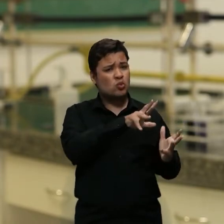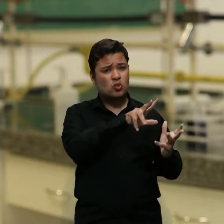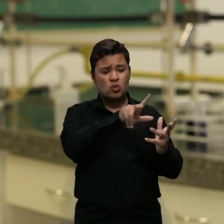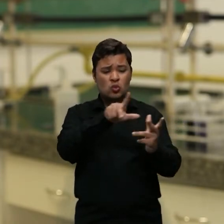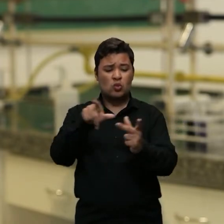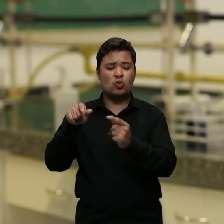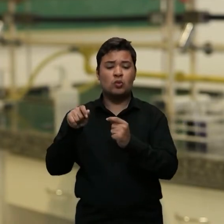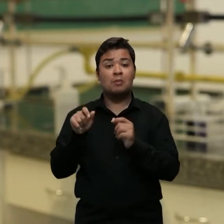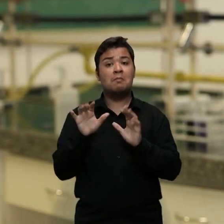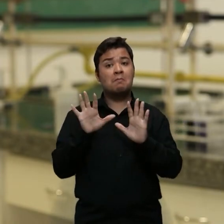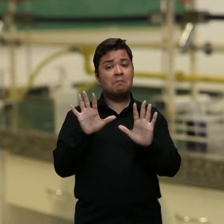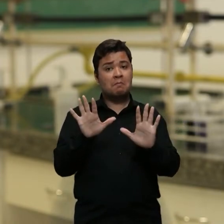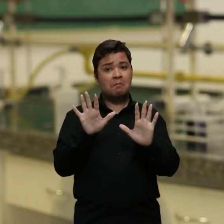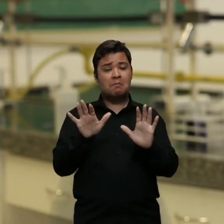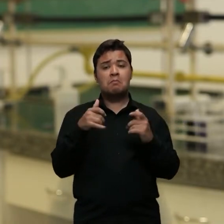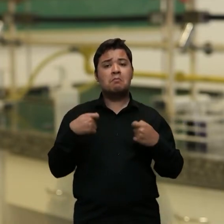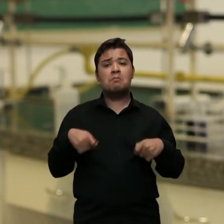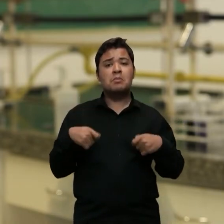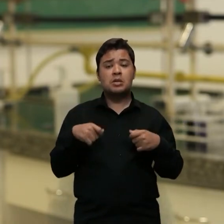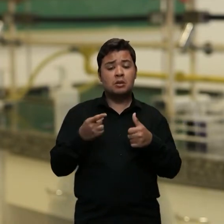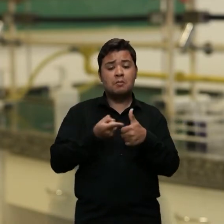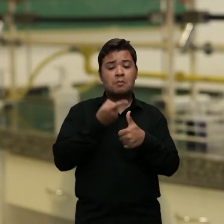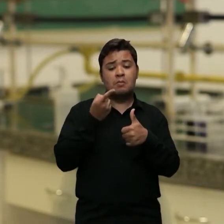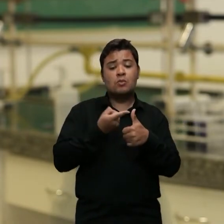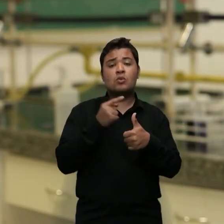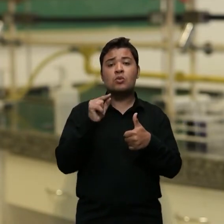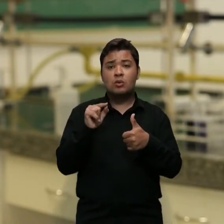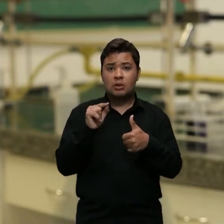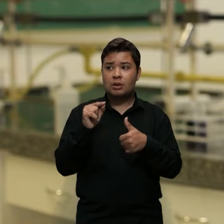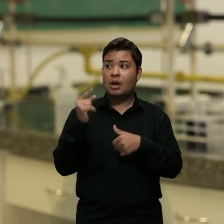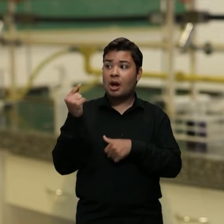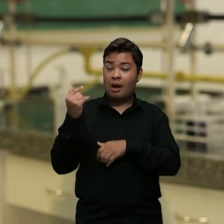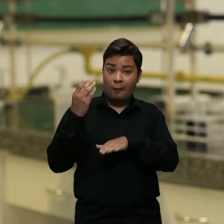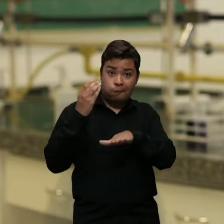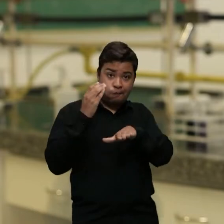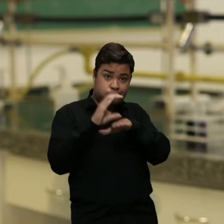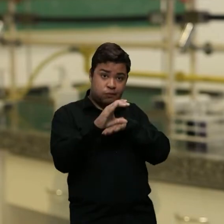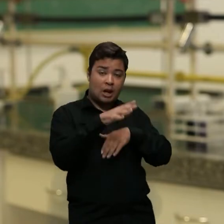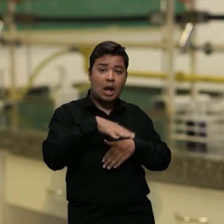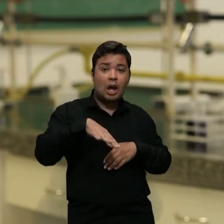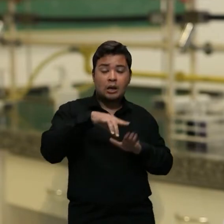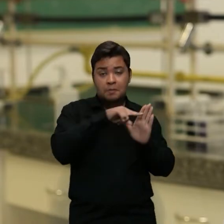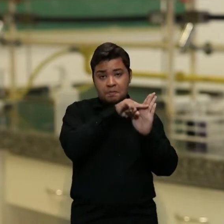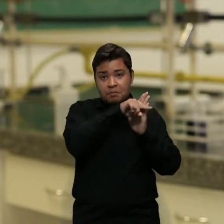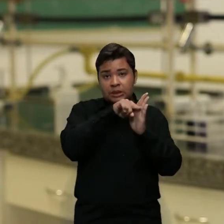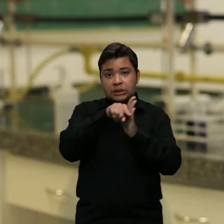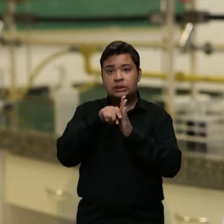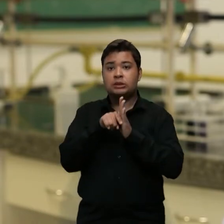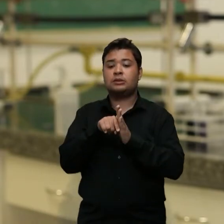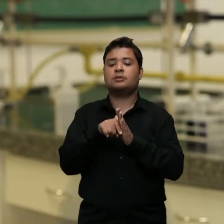para isso é necessário investimento em pesquisa, né? Temos que